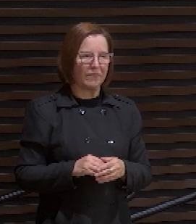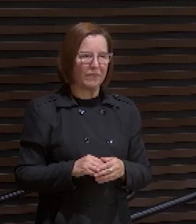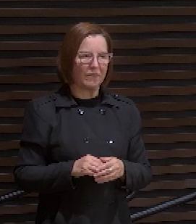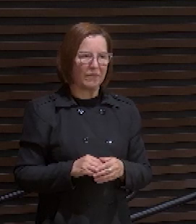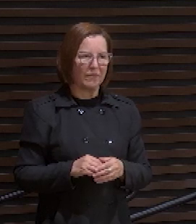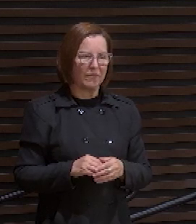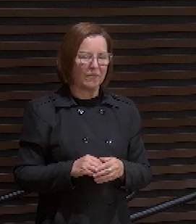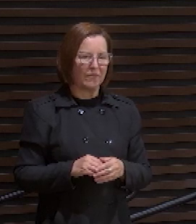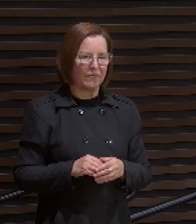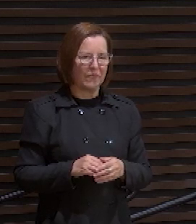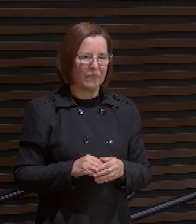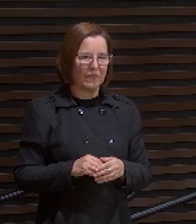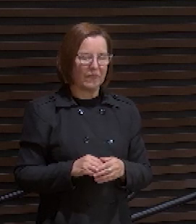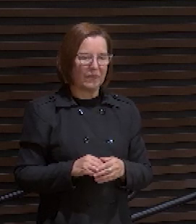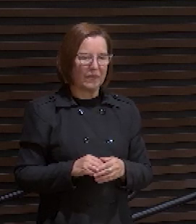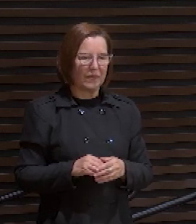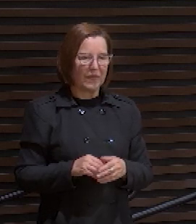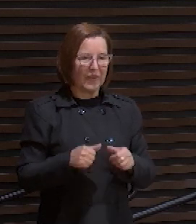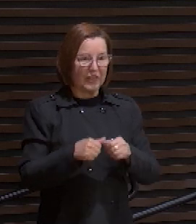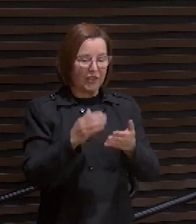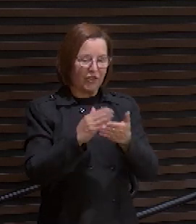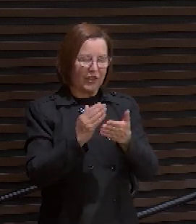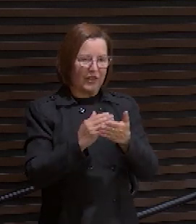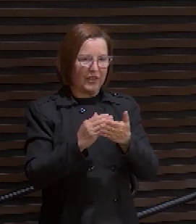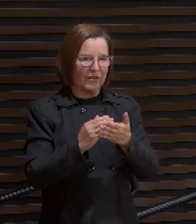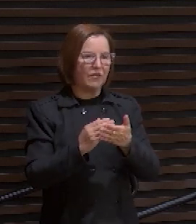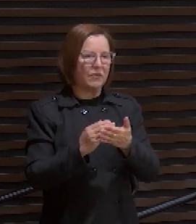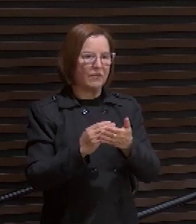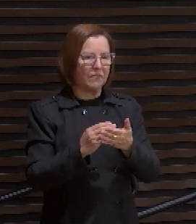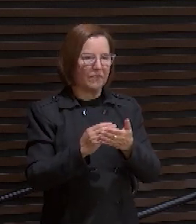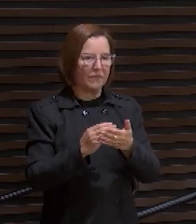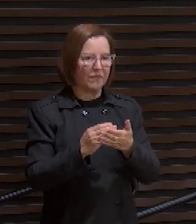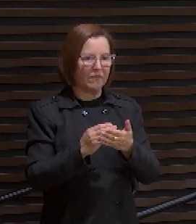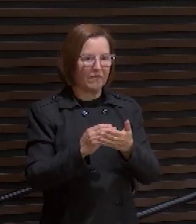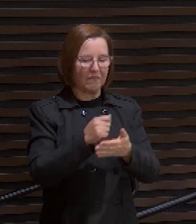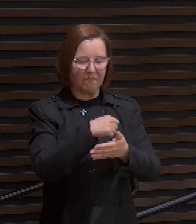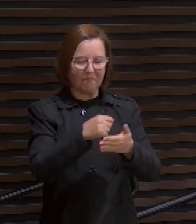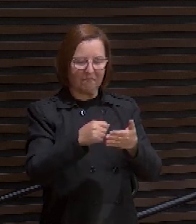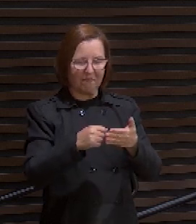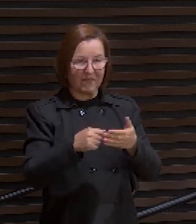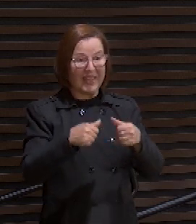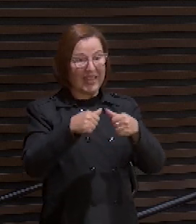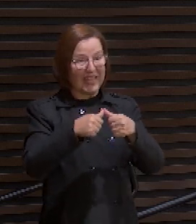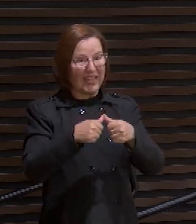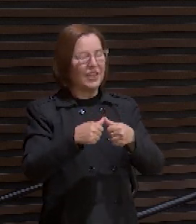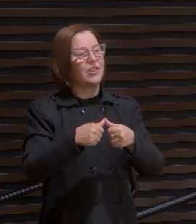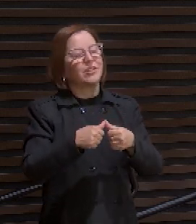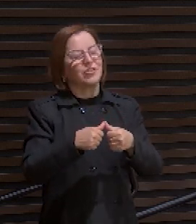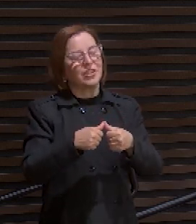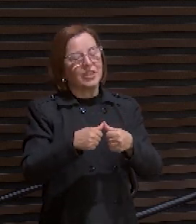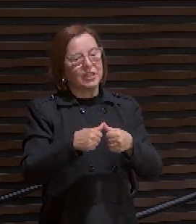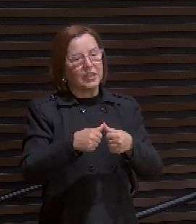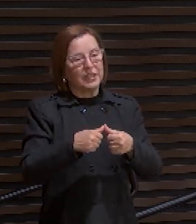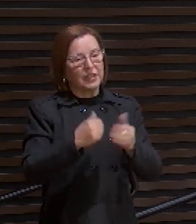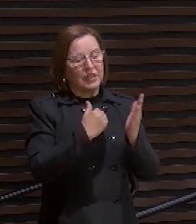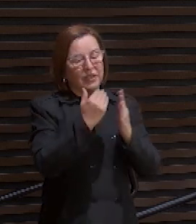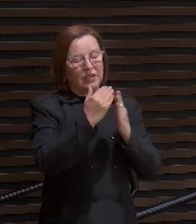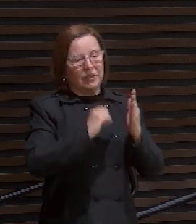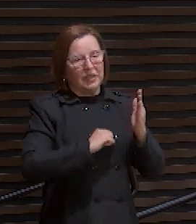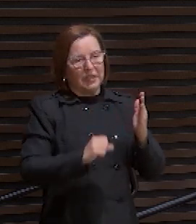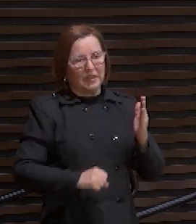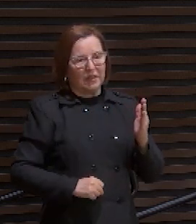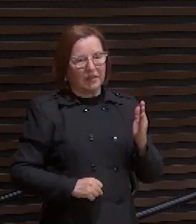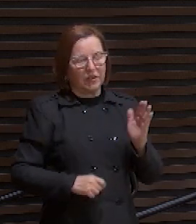O autor vem descrevendo este sumo sacerdote, vem descrevendo